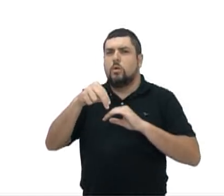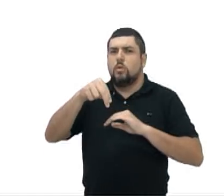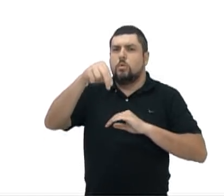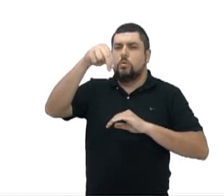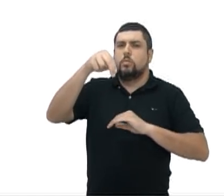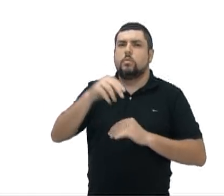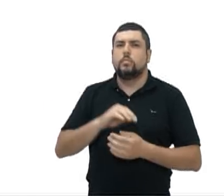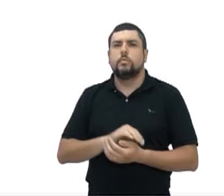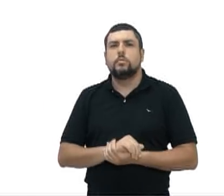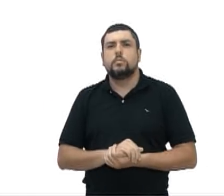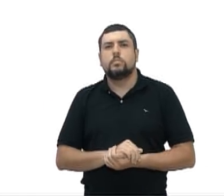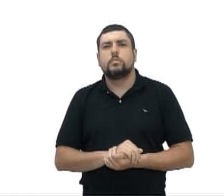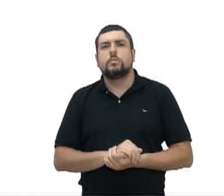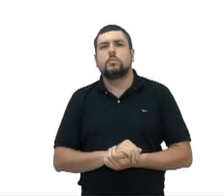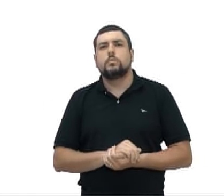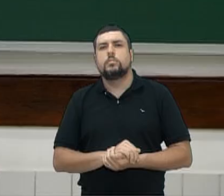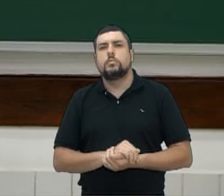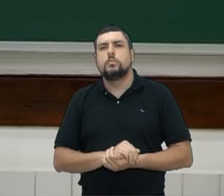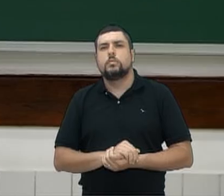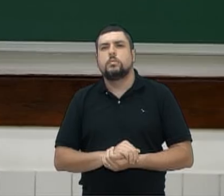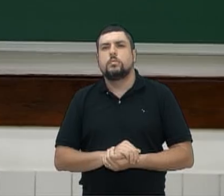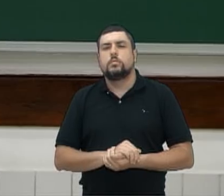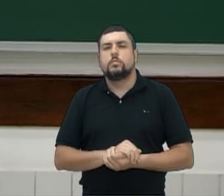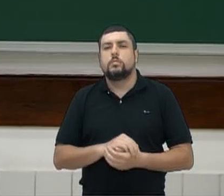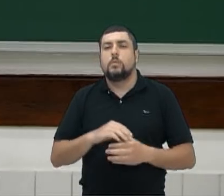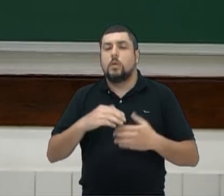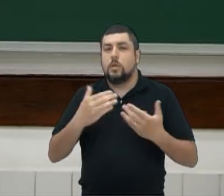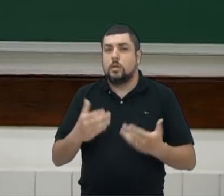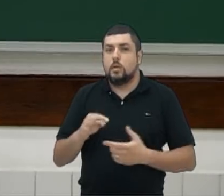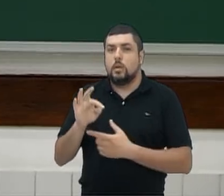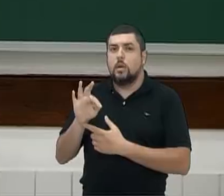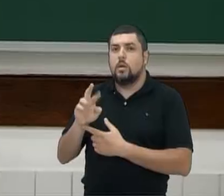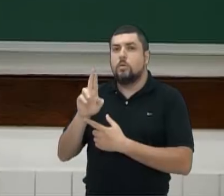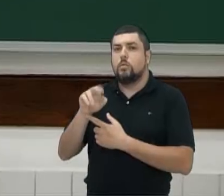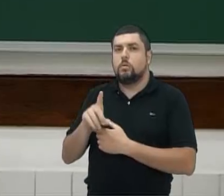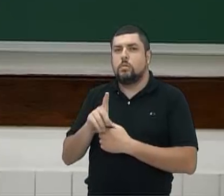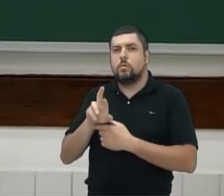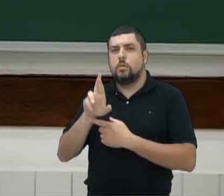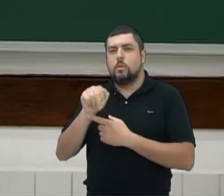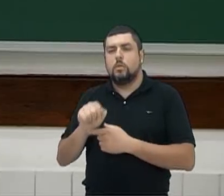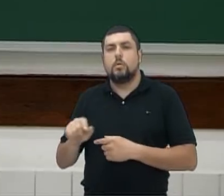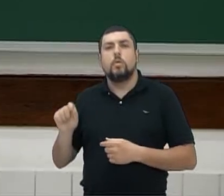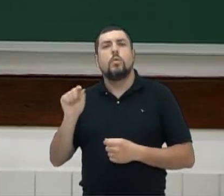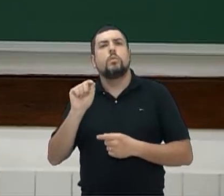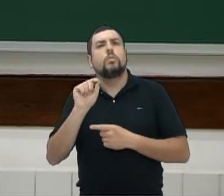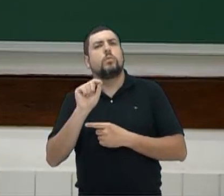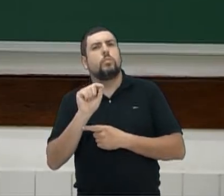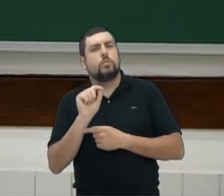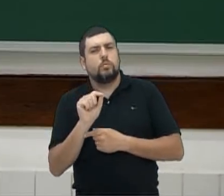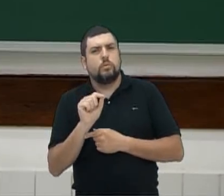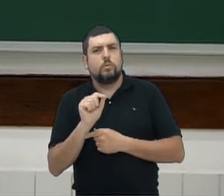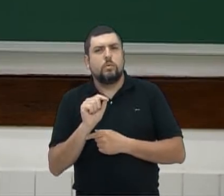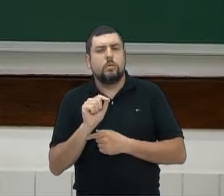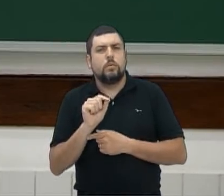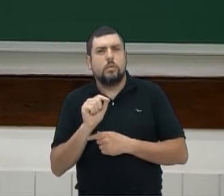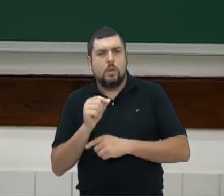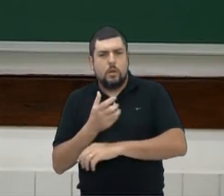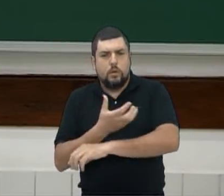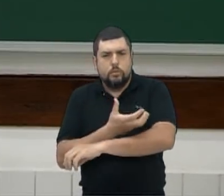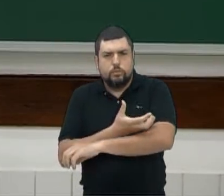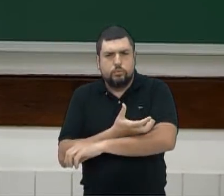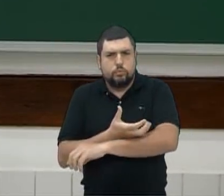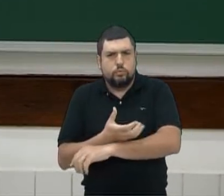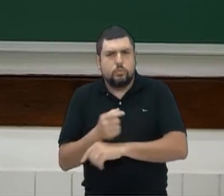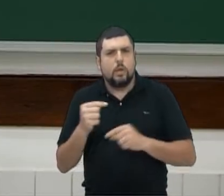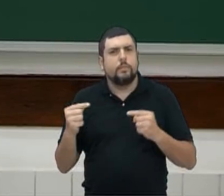Polo Norte. E essa vegetação, a tundra, ela é uma vegetação que está adaptada a essa condição.